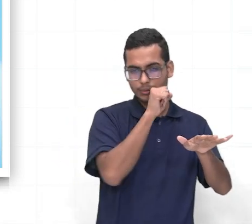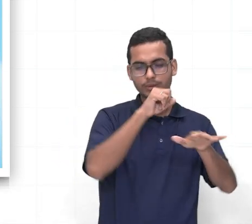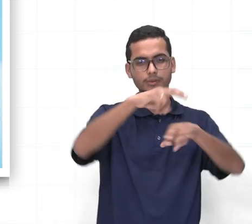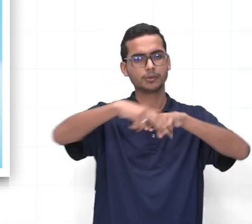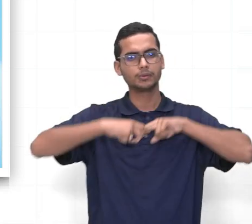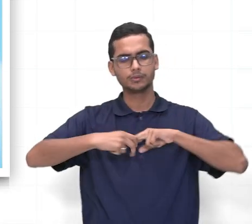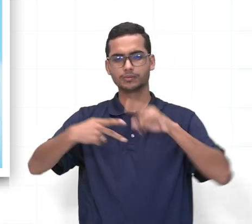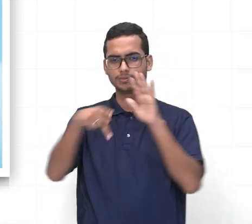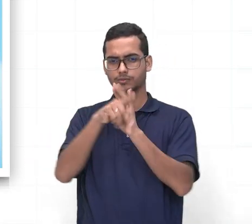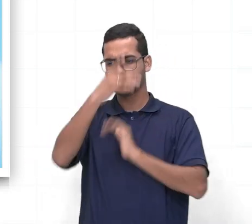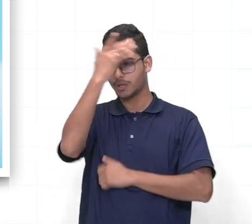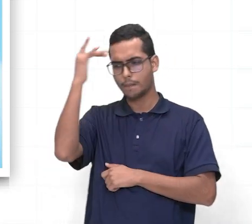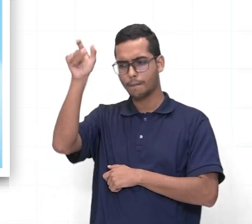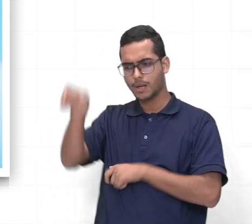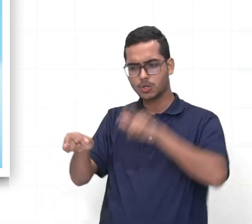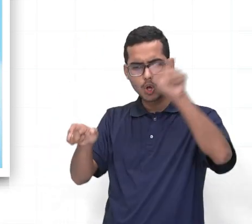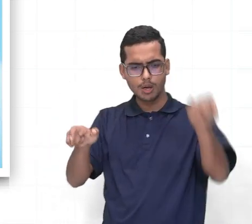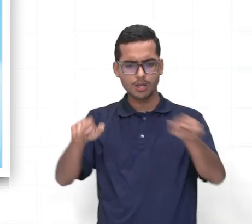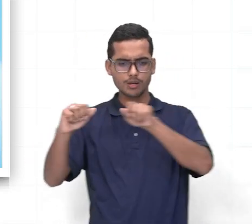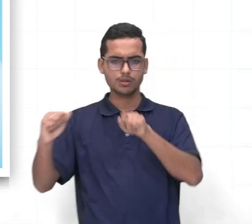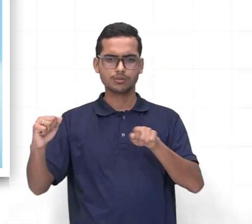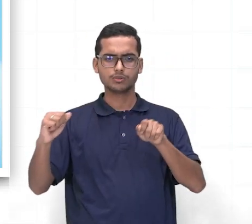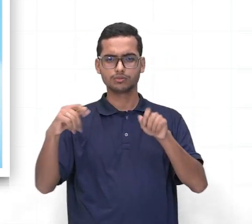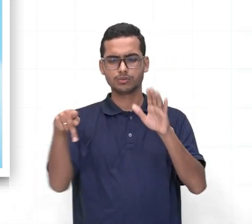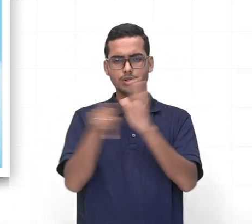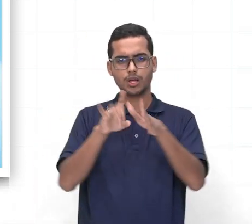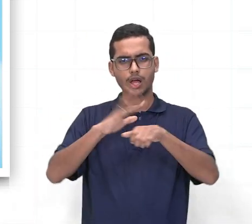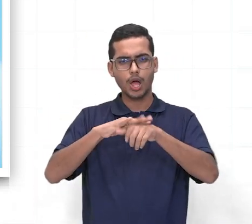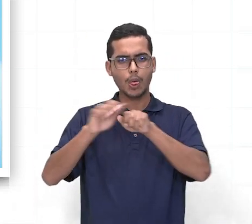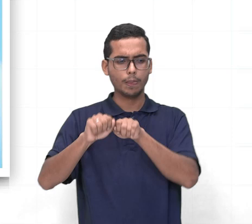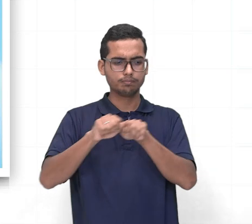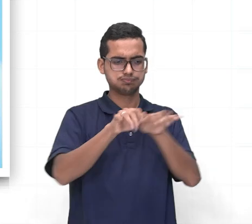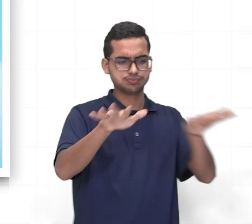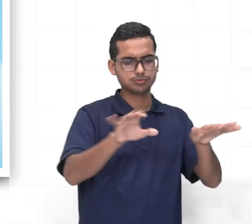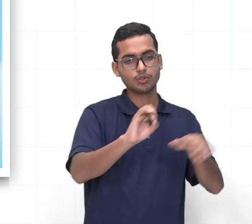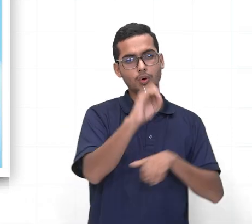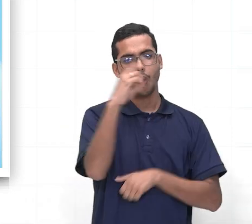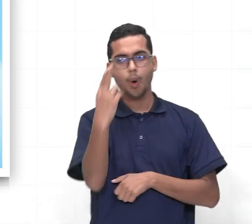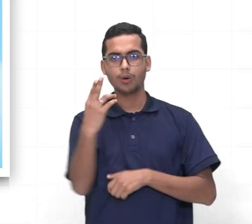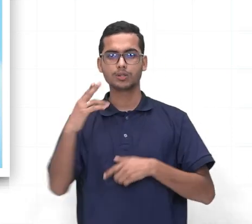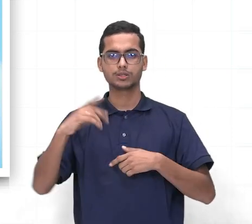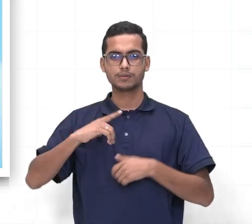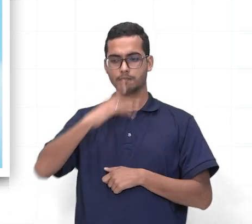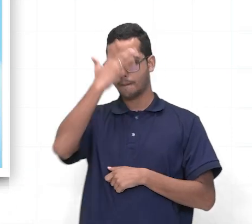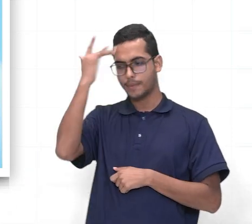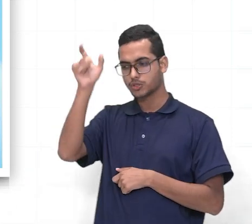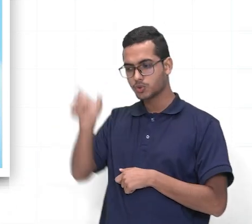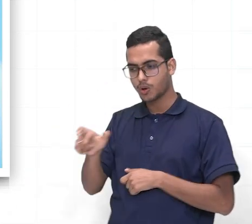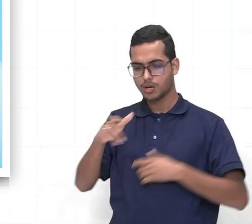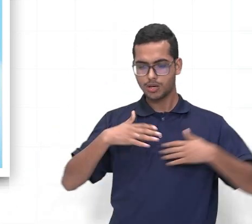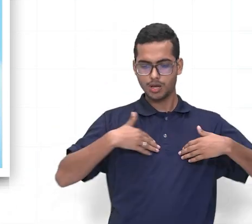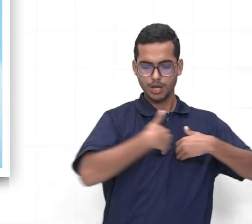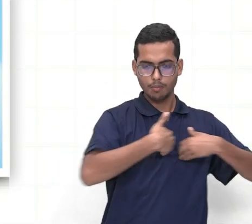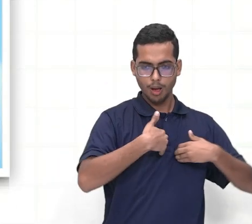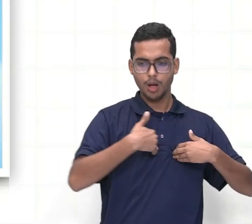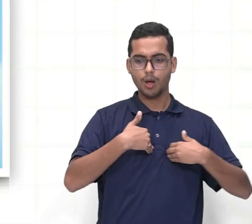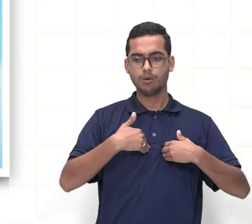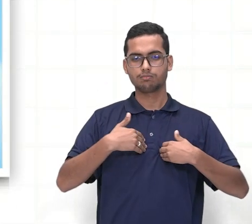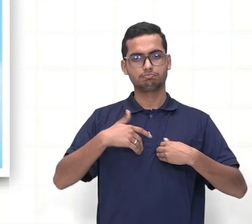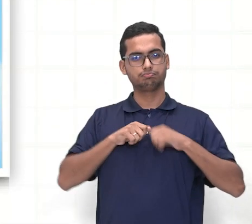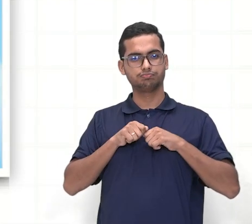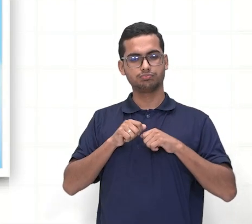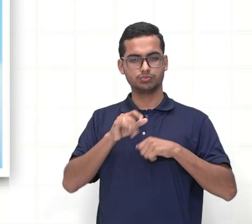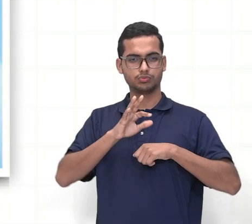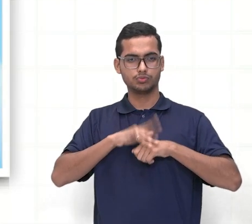de pessoa para pessoa ou de pessoa para animal. Então, com isso, ó, nessa